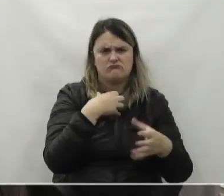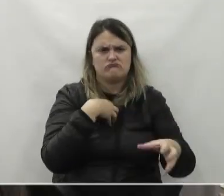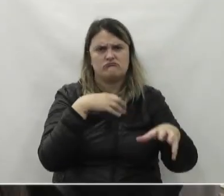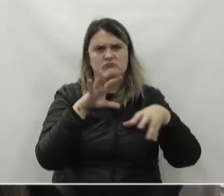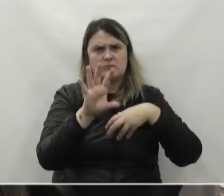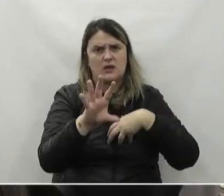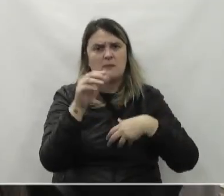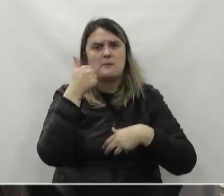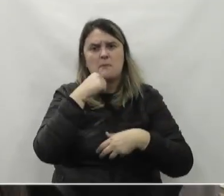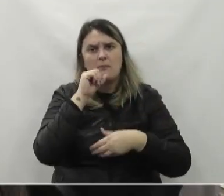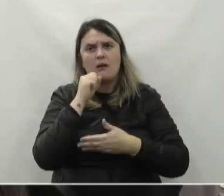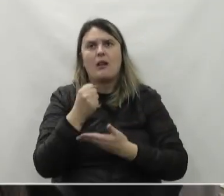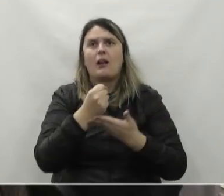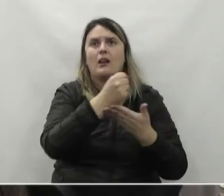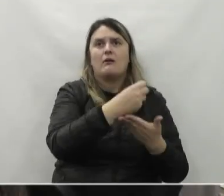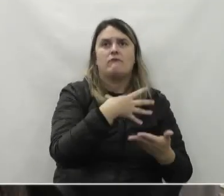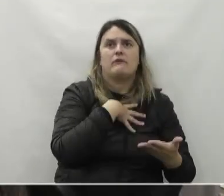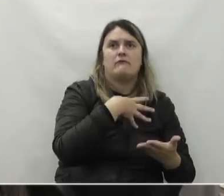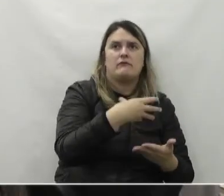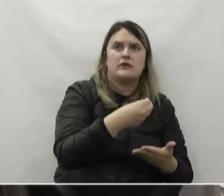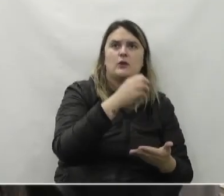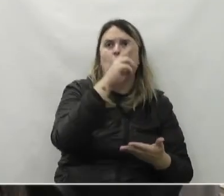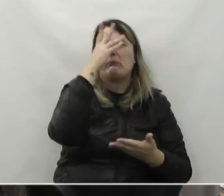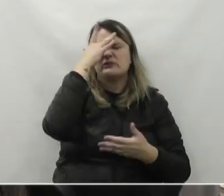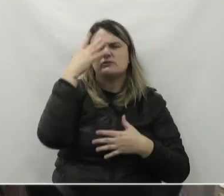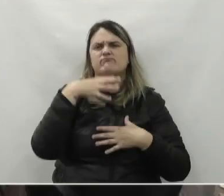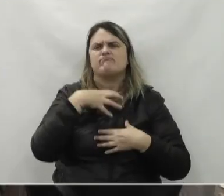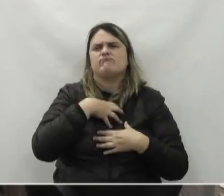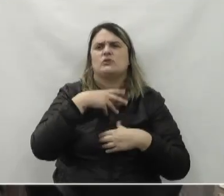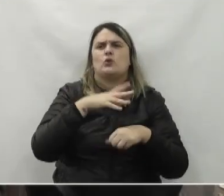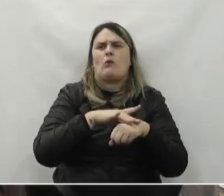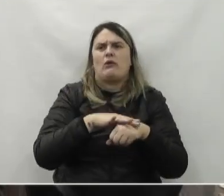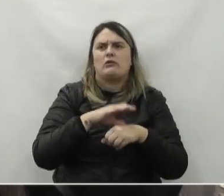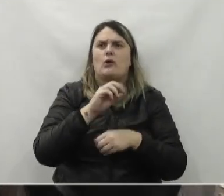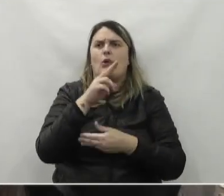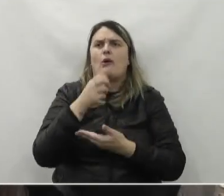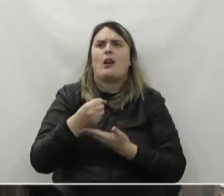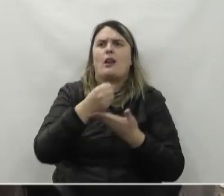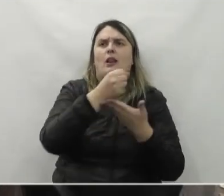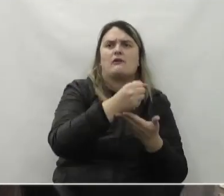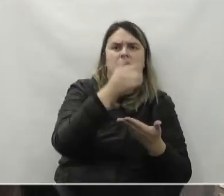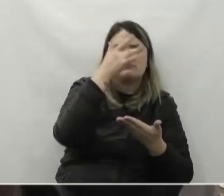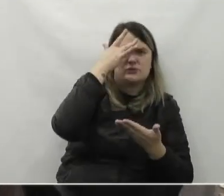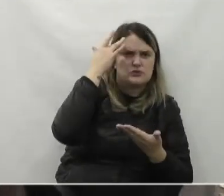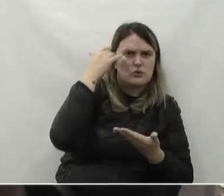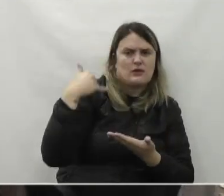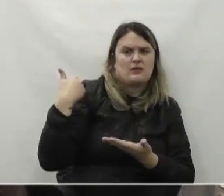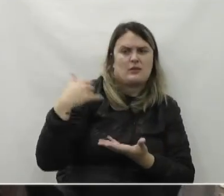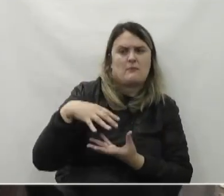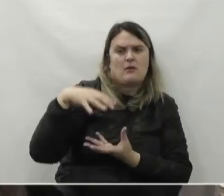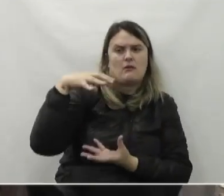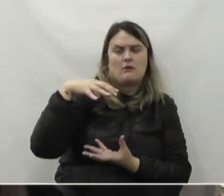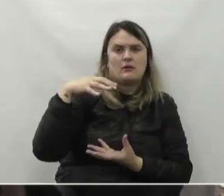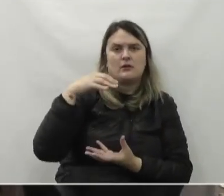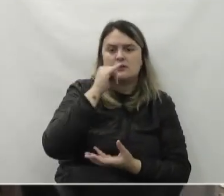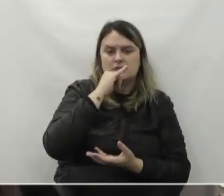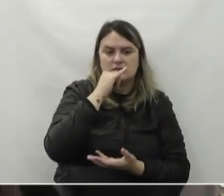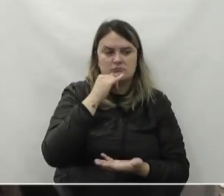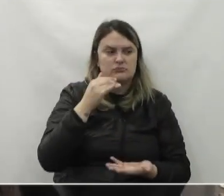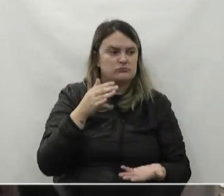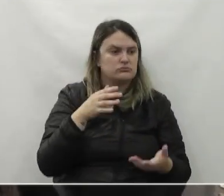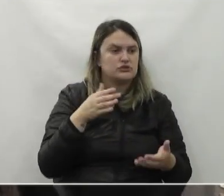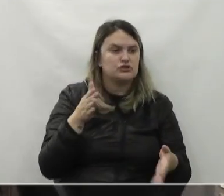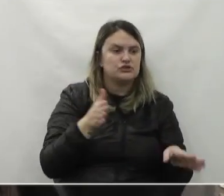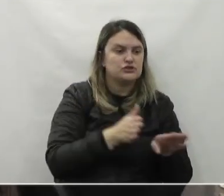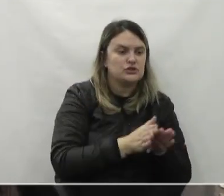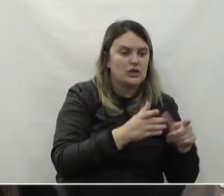mãe que leva seu filho ou seus pais na unidade de saúde e, de repente, se depara com uma situação